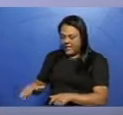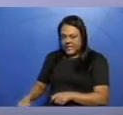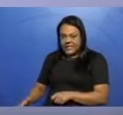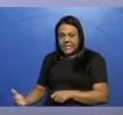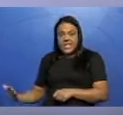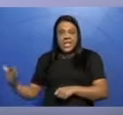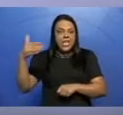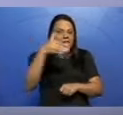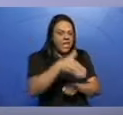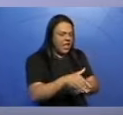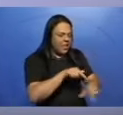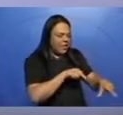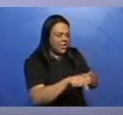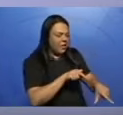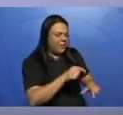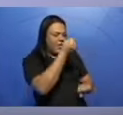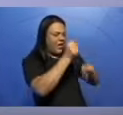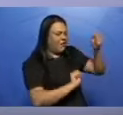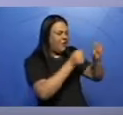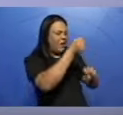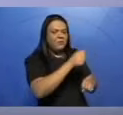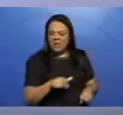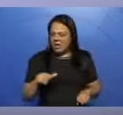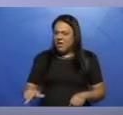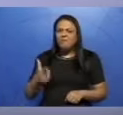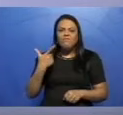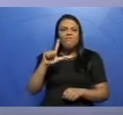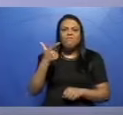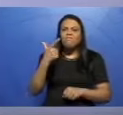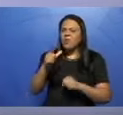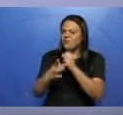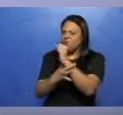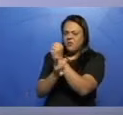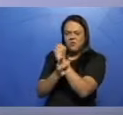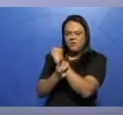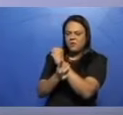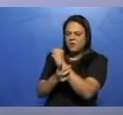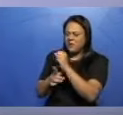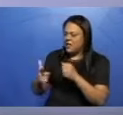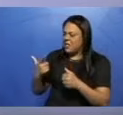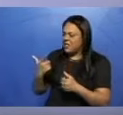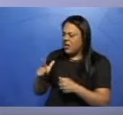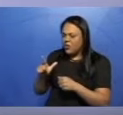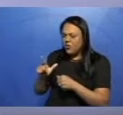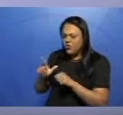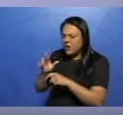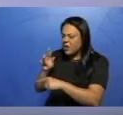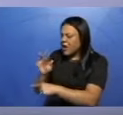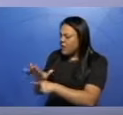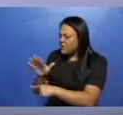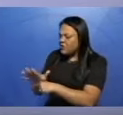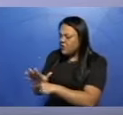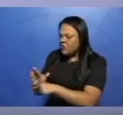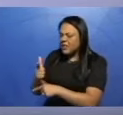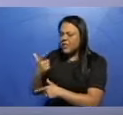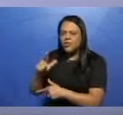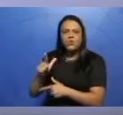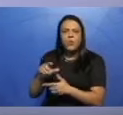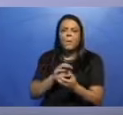nas indústrias sem nenhuma segurança, sem nenhuma fiscalização ou cuidados. Alisson